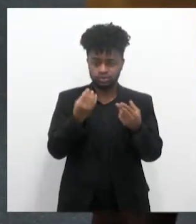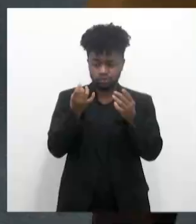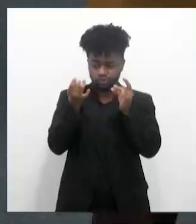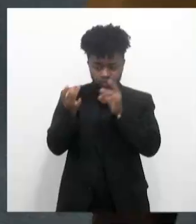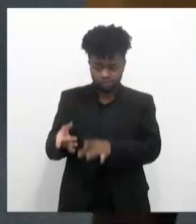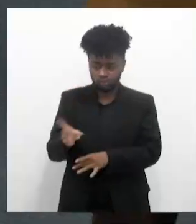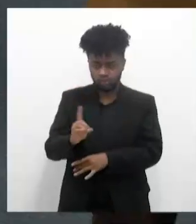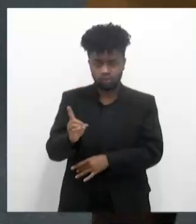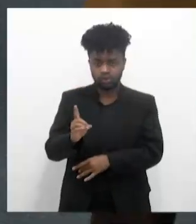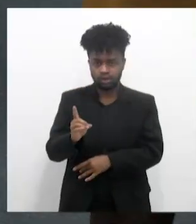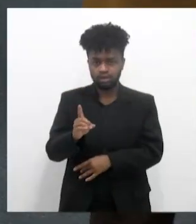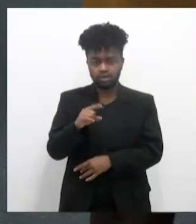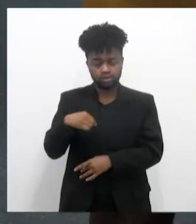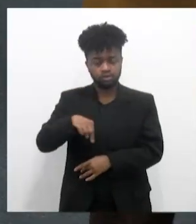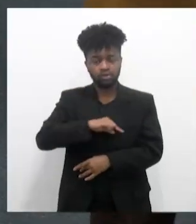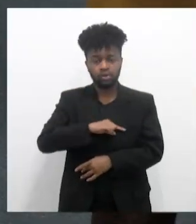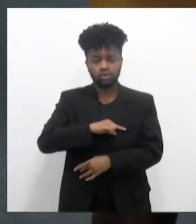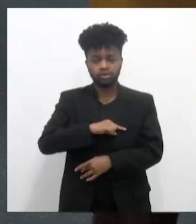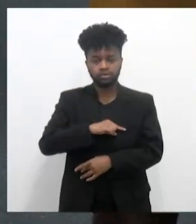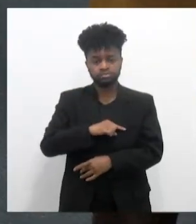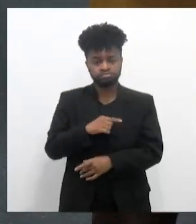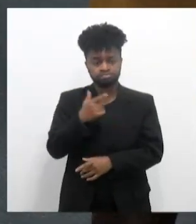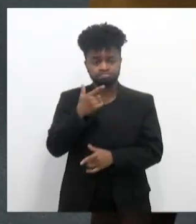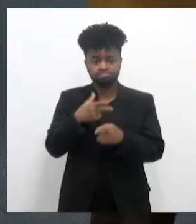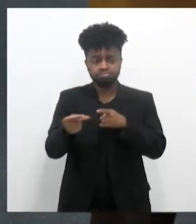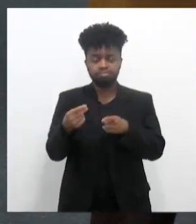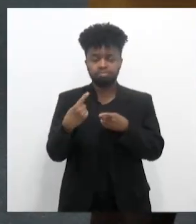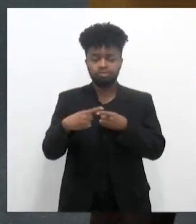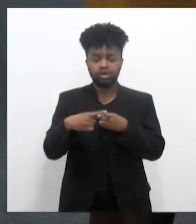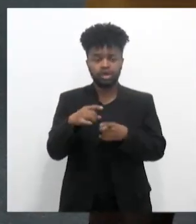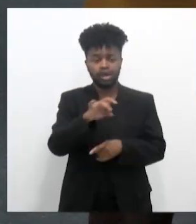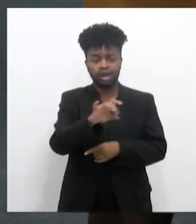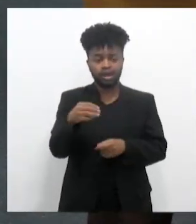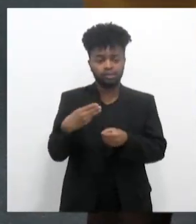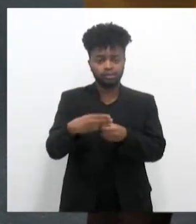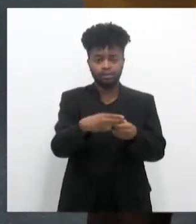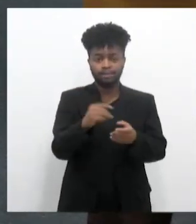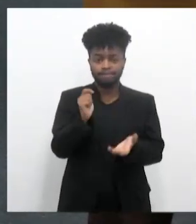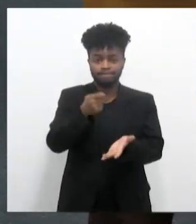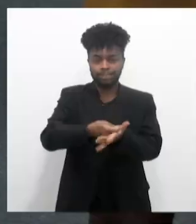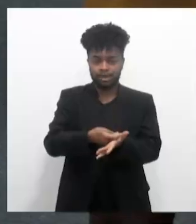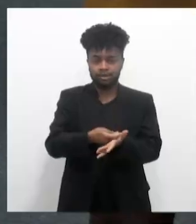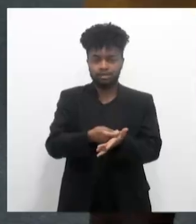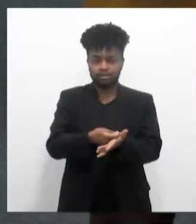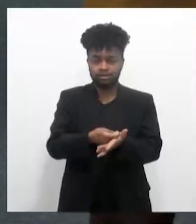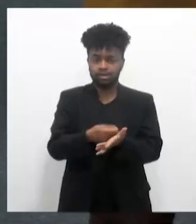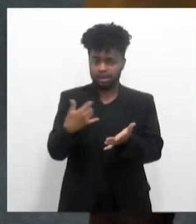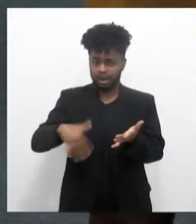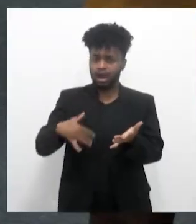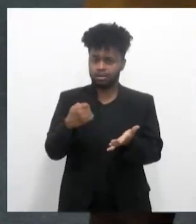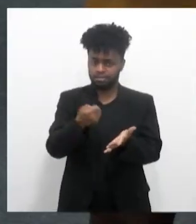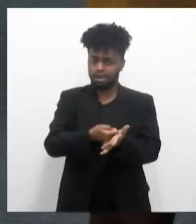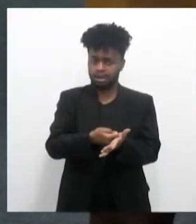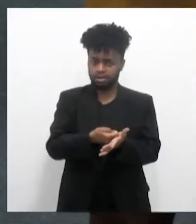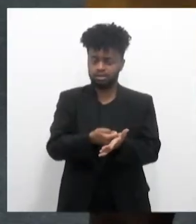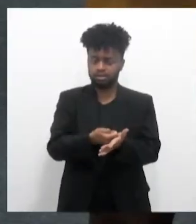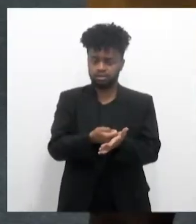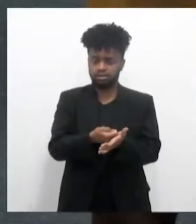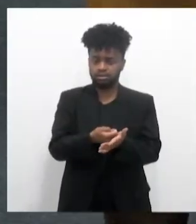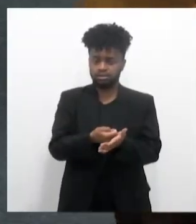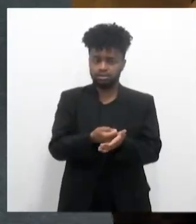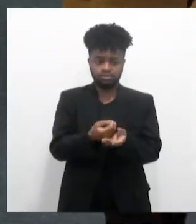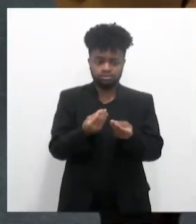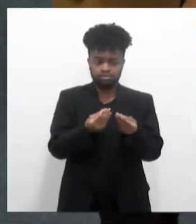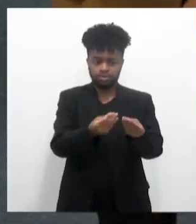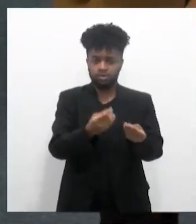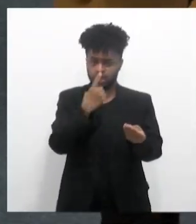sanitário, a gente está ganhando, porque os municípios pagam para botar, pagam caro para botar o seu lixo